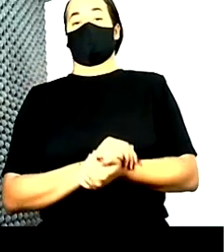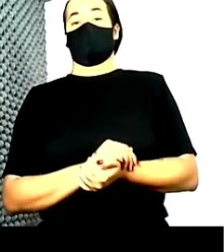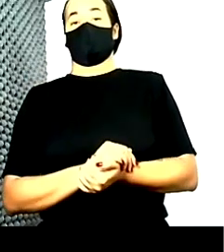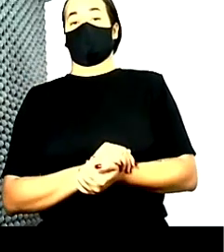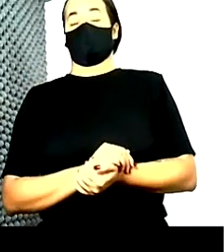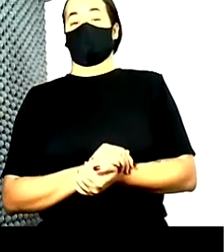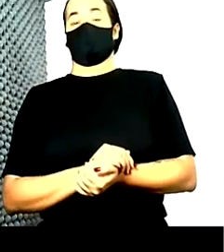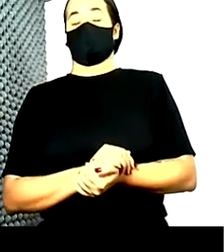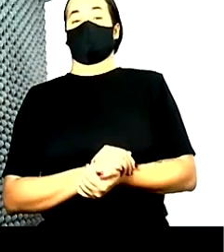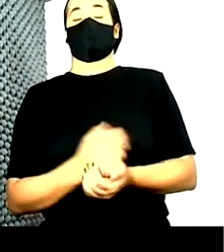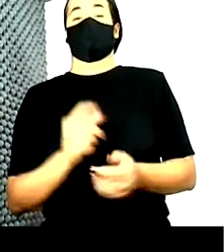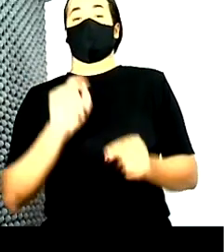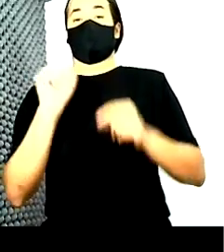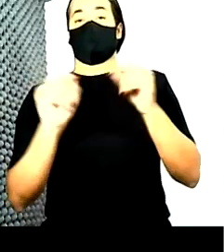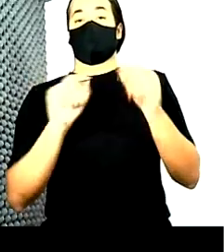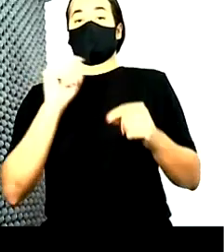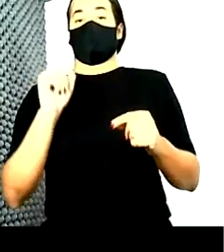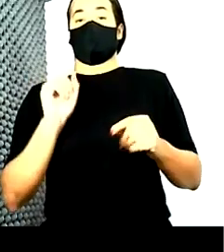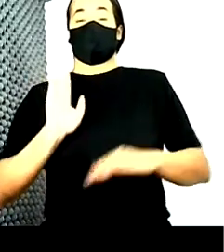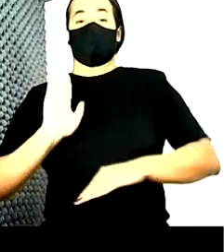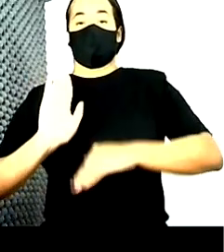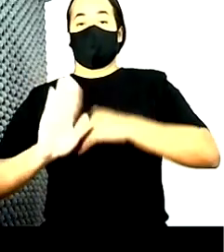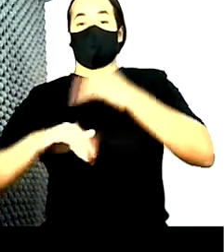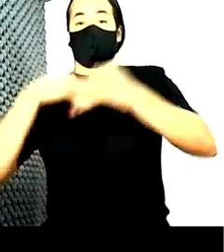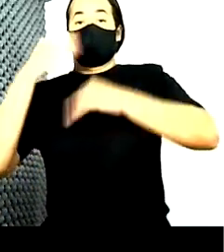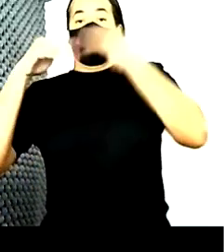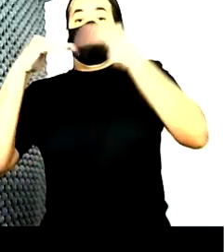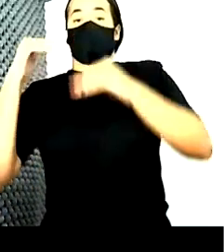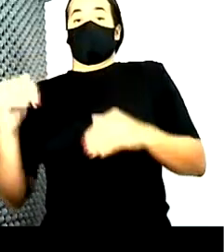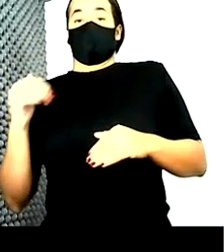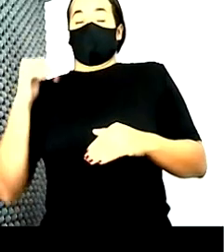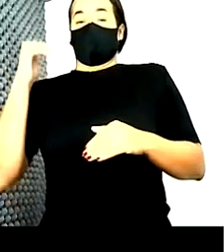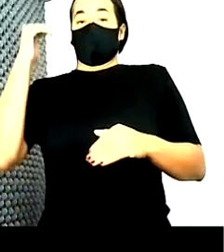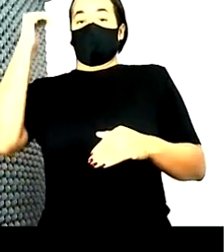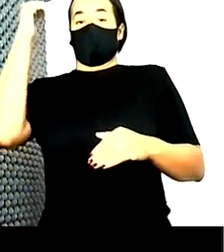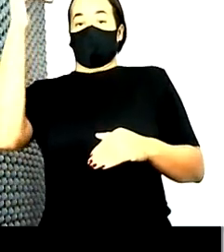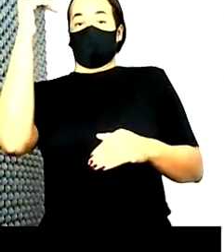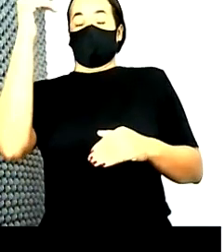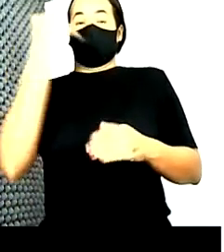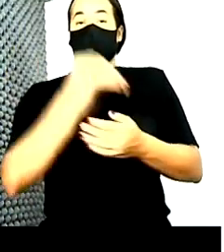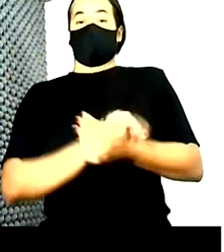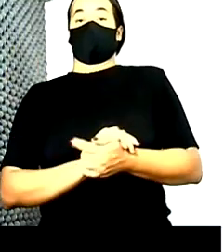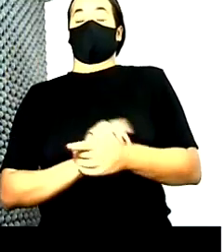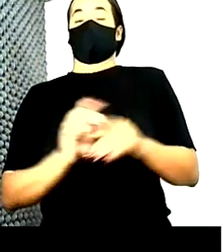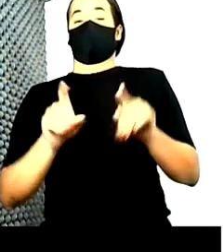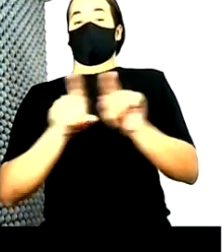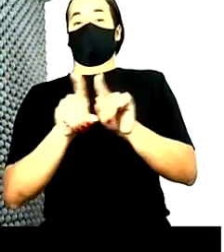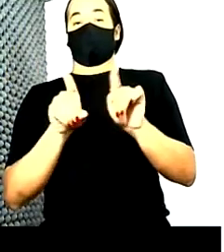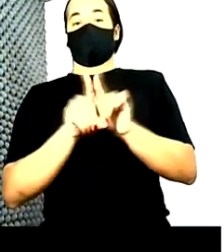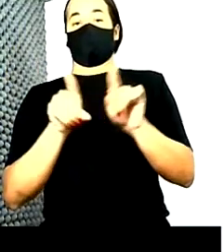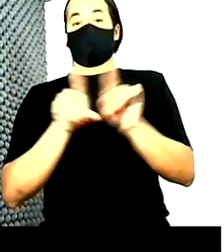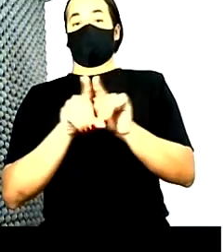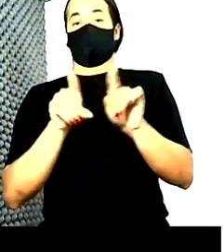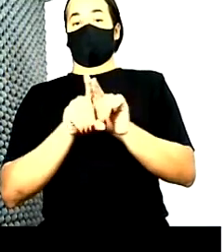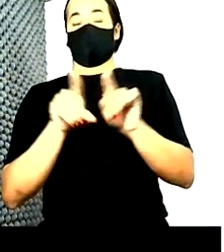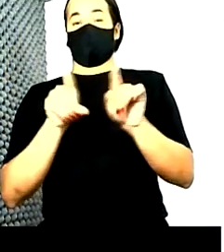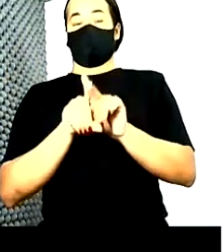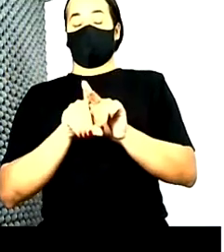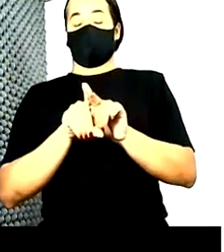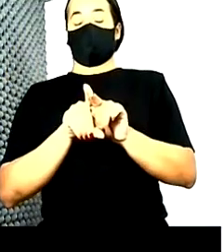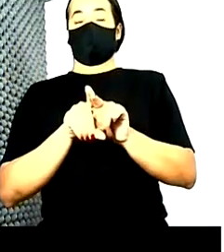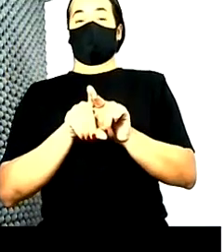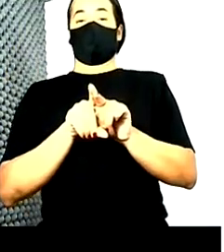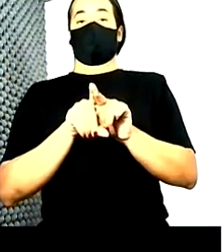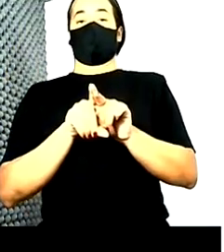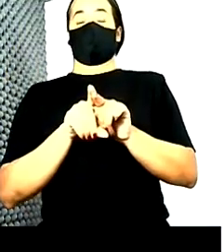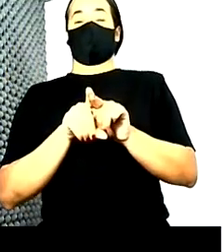na puberdade. São o quê? A aceleração no crescimento ósseo linear, o desenvolvimento das características sexuais,